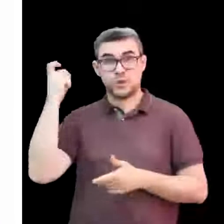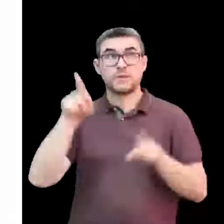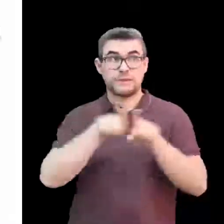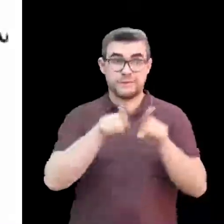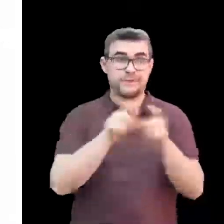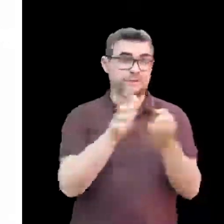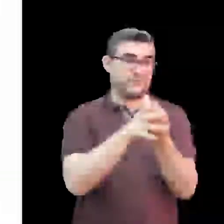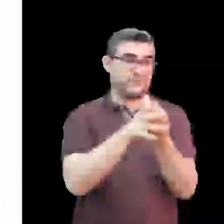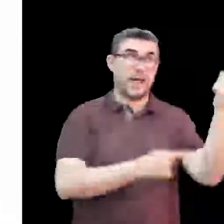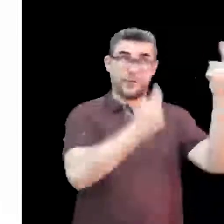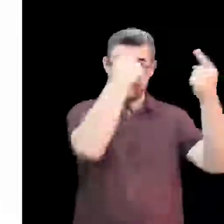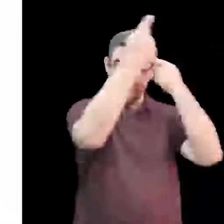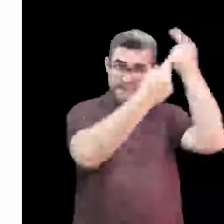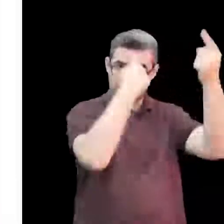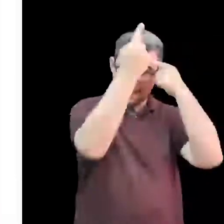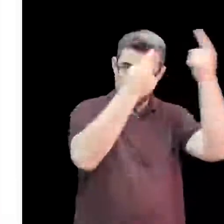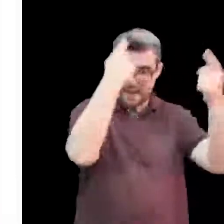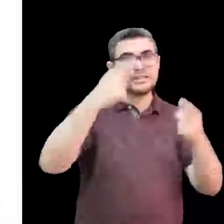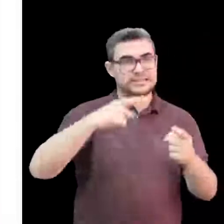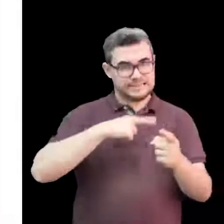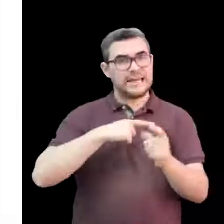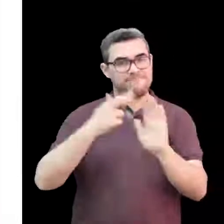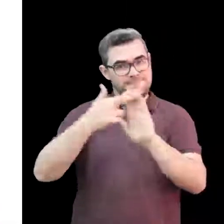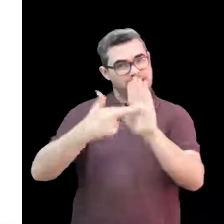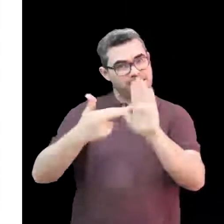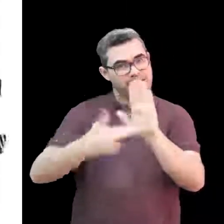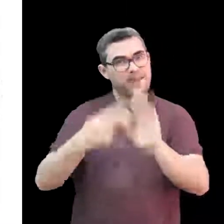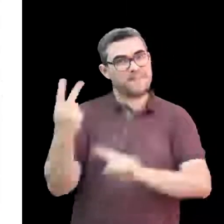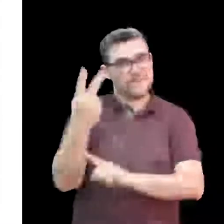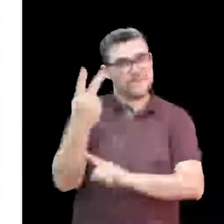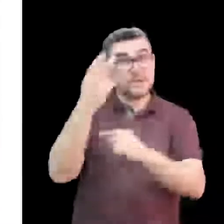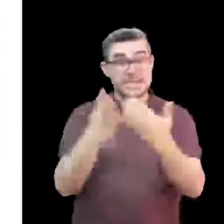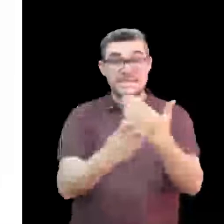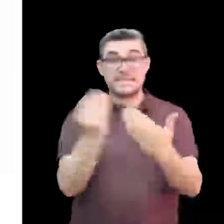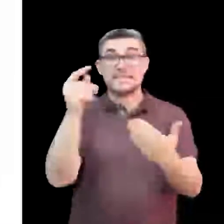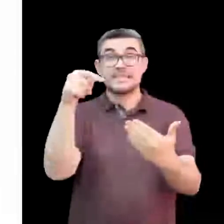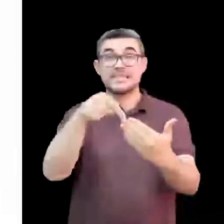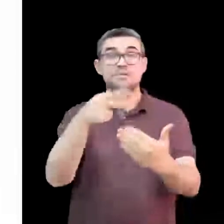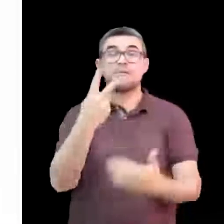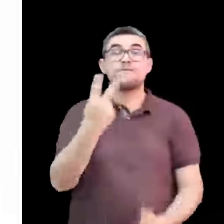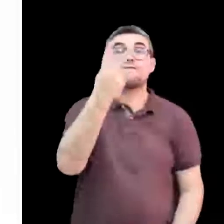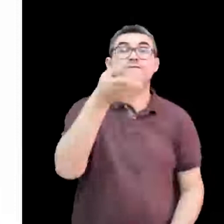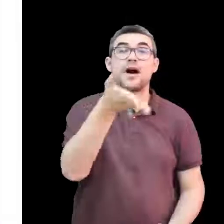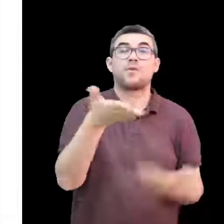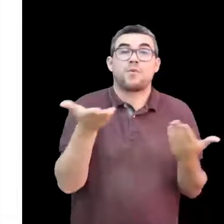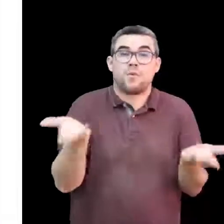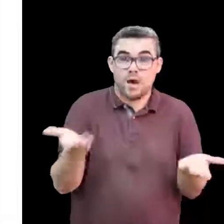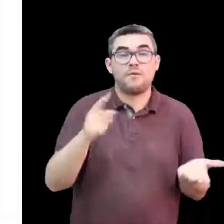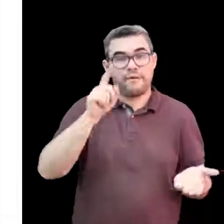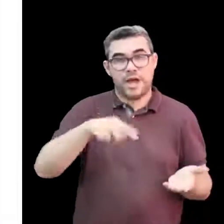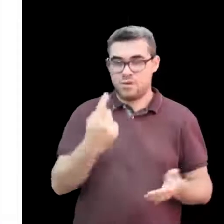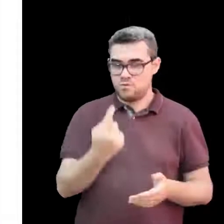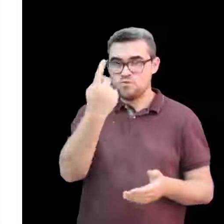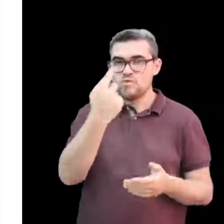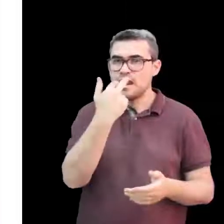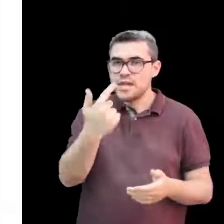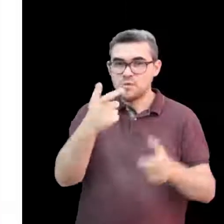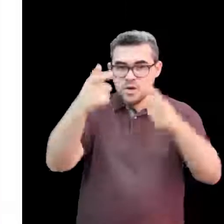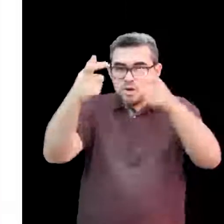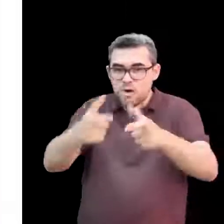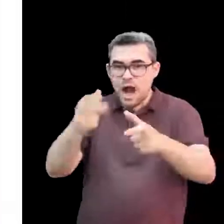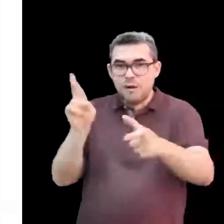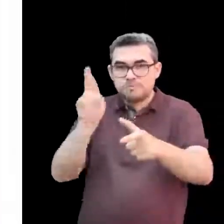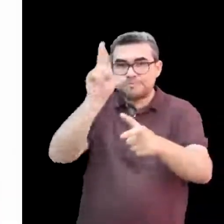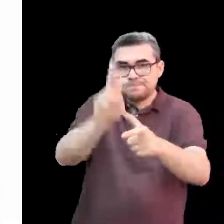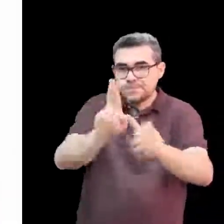de diferenças de ideias, regidas por um sistema de valores. O valor do signo é ocupar um espaço único na relação